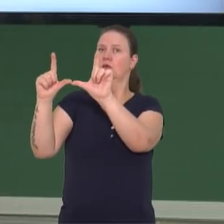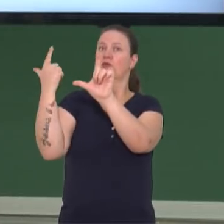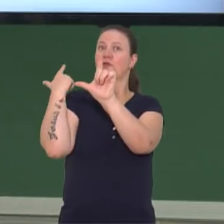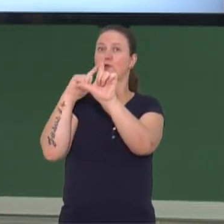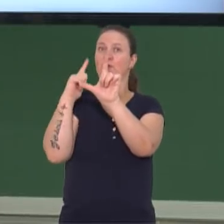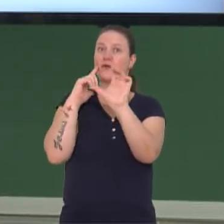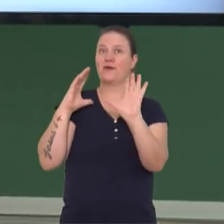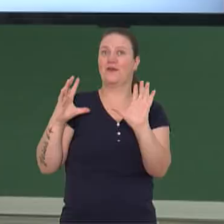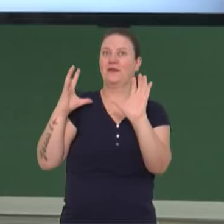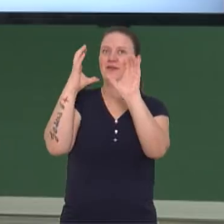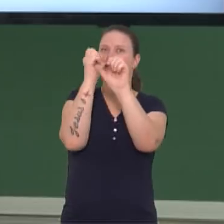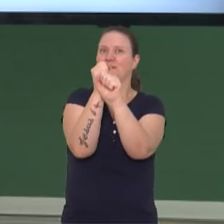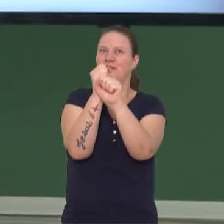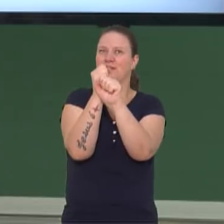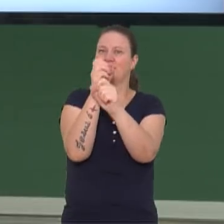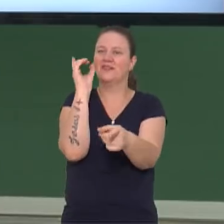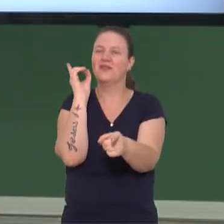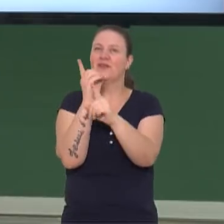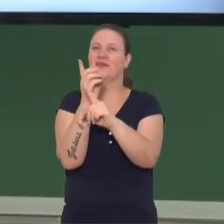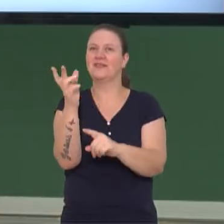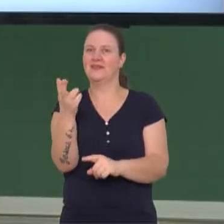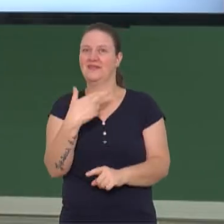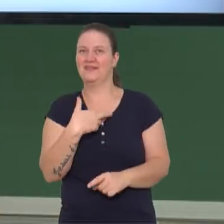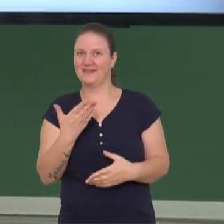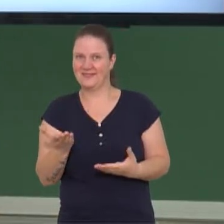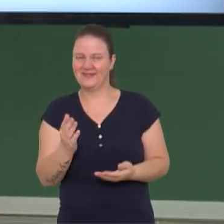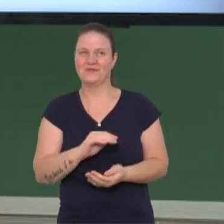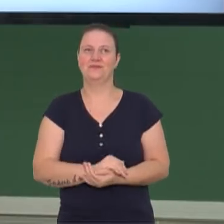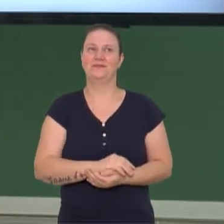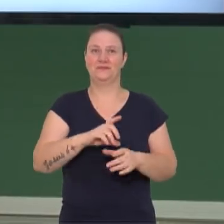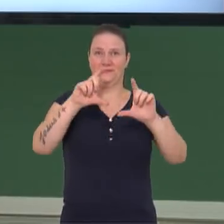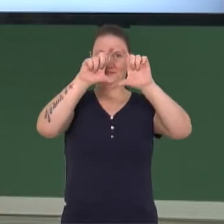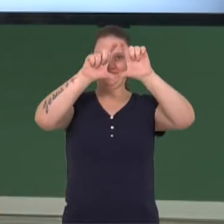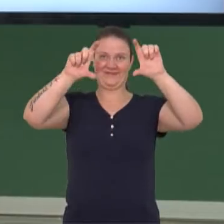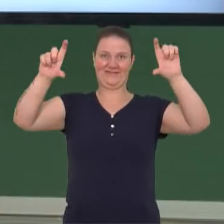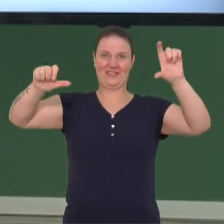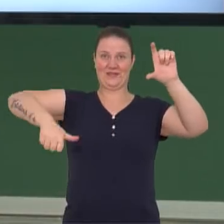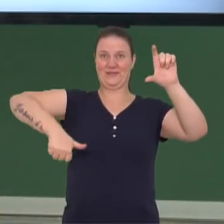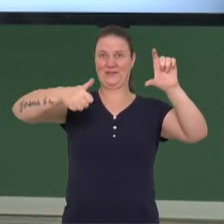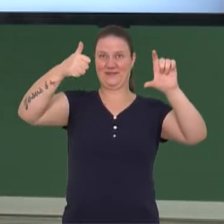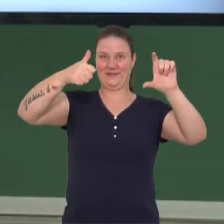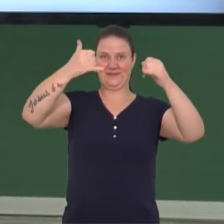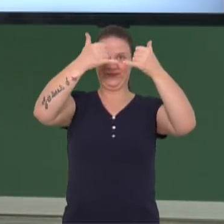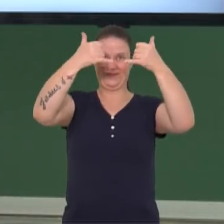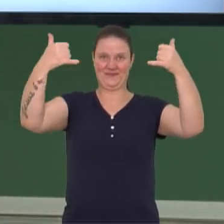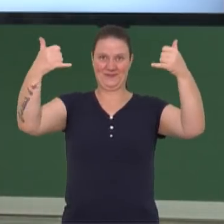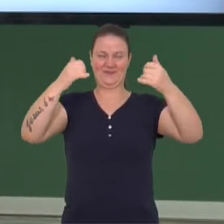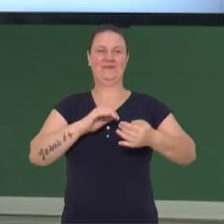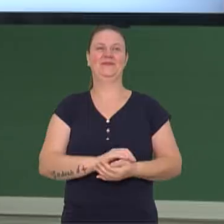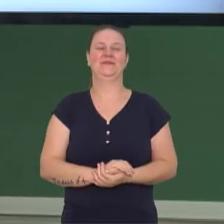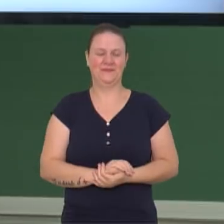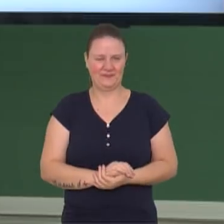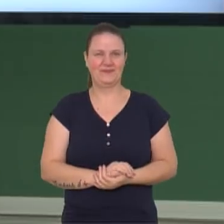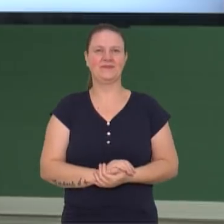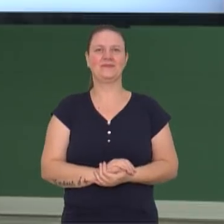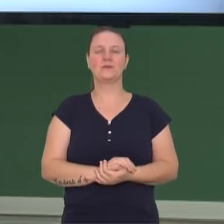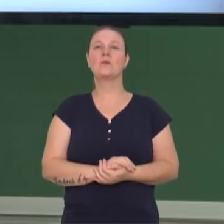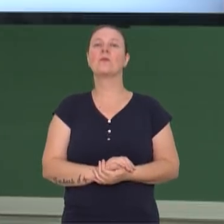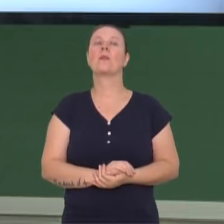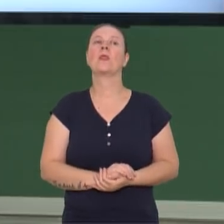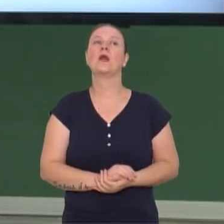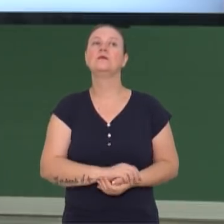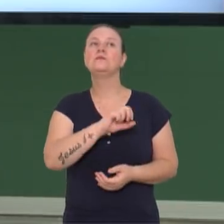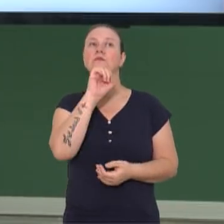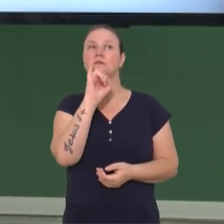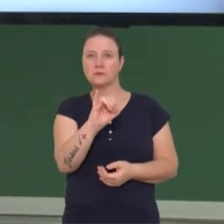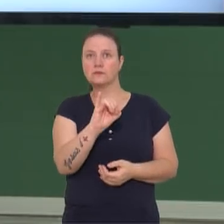consigo somar para descobrir que valor que é? A primeira linha. Vamos então? Vamos ver como é que ficou aqui. Se